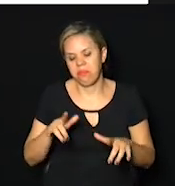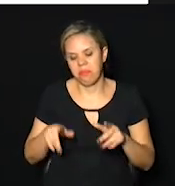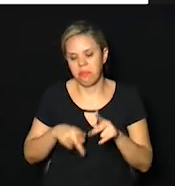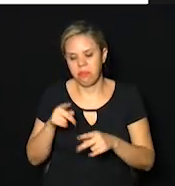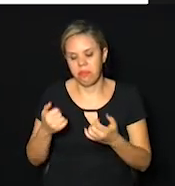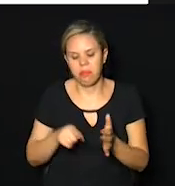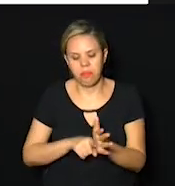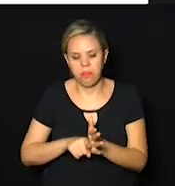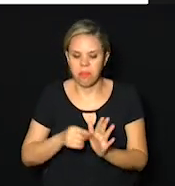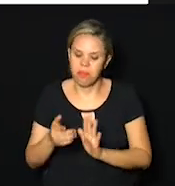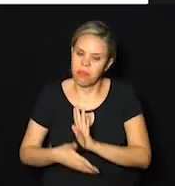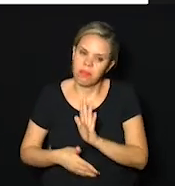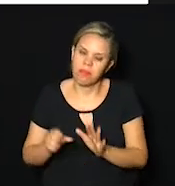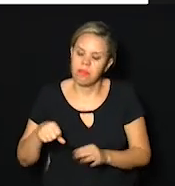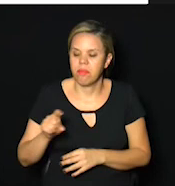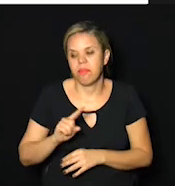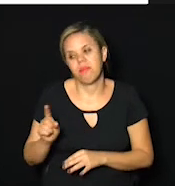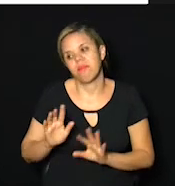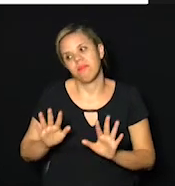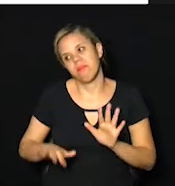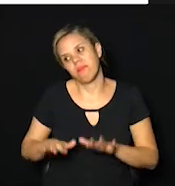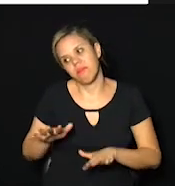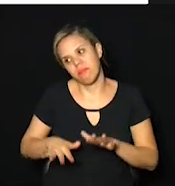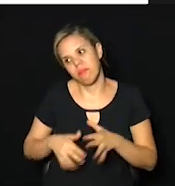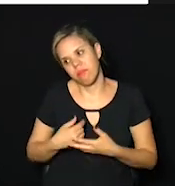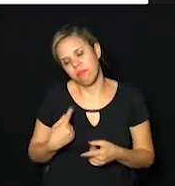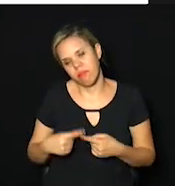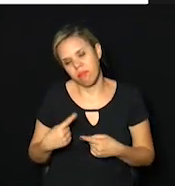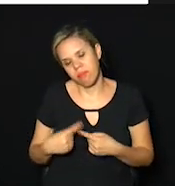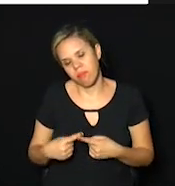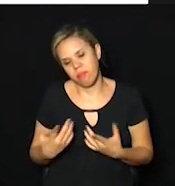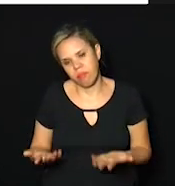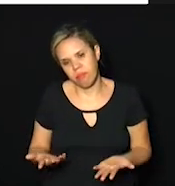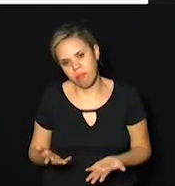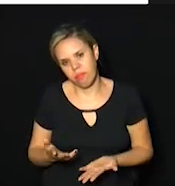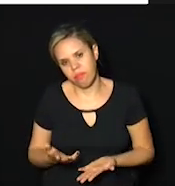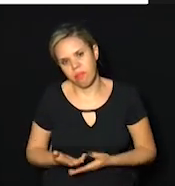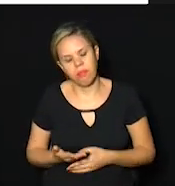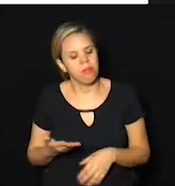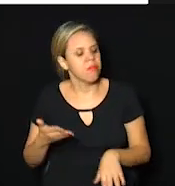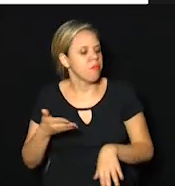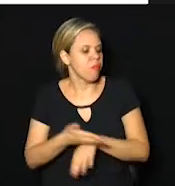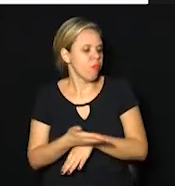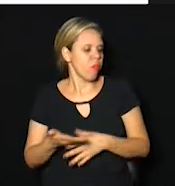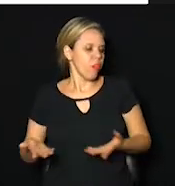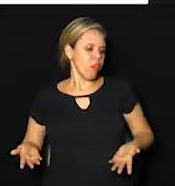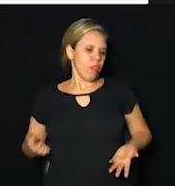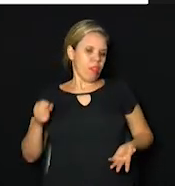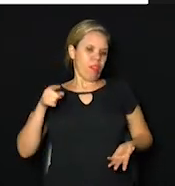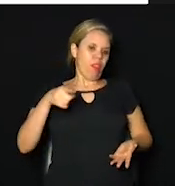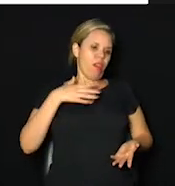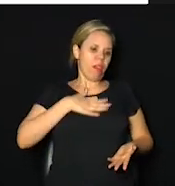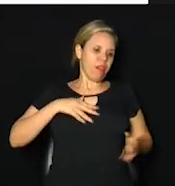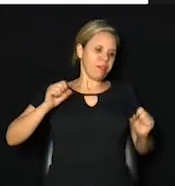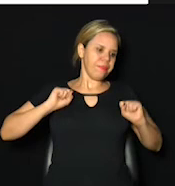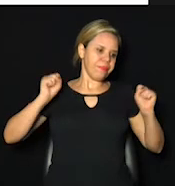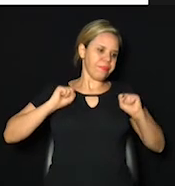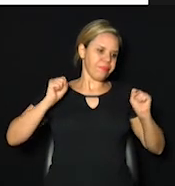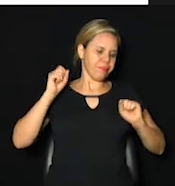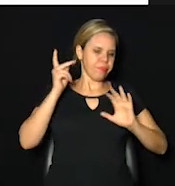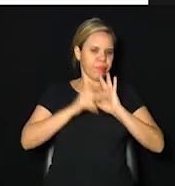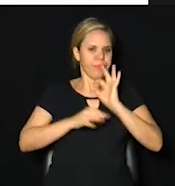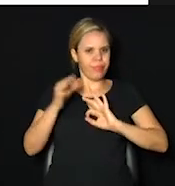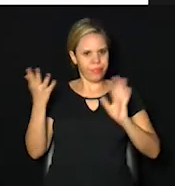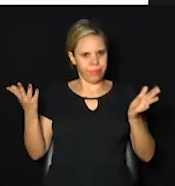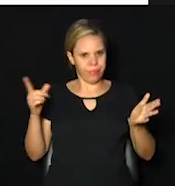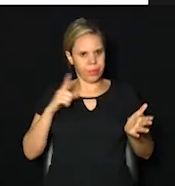te dizem, e pode ser que não. Então, não entrem na onda de, se você é apaixonado por algum projeto que